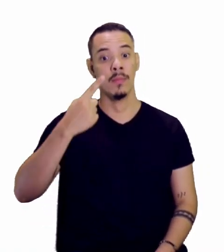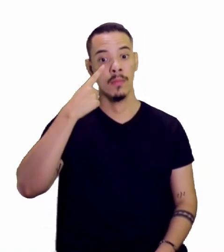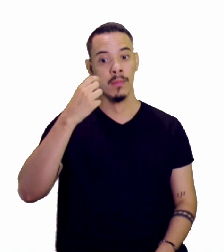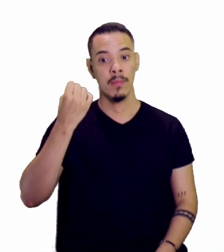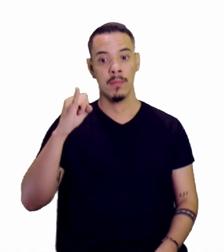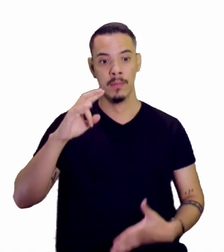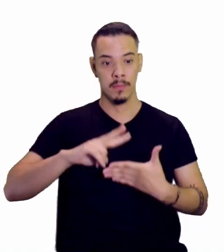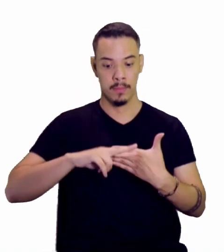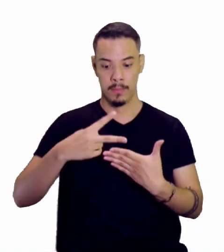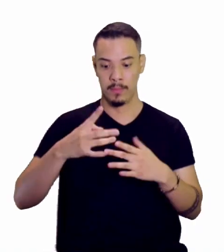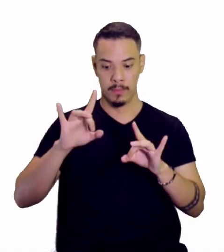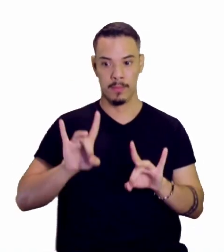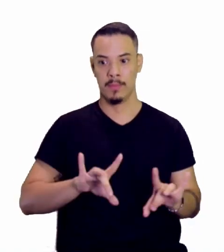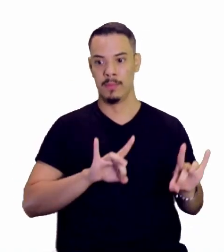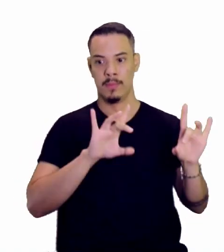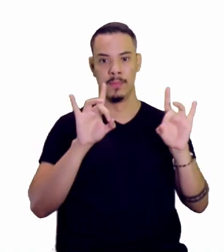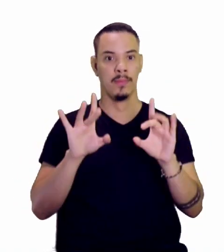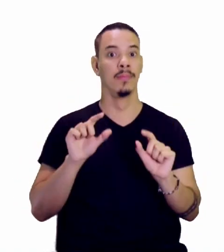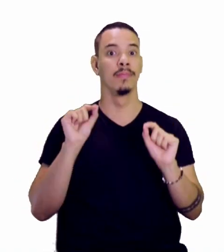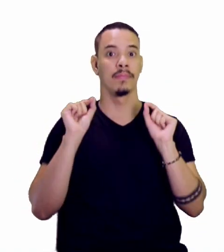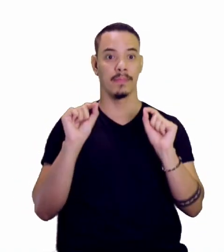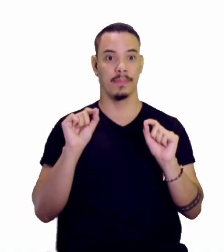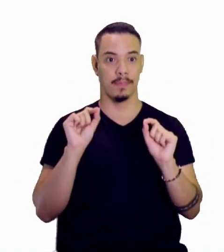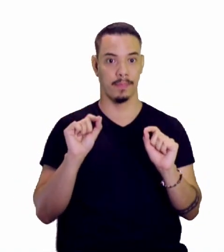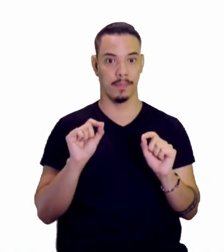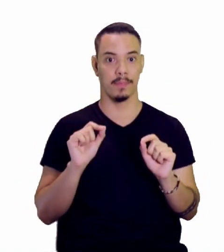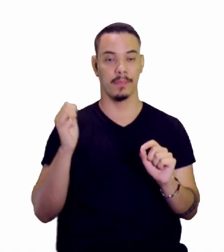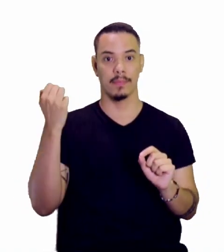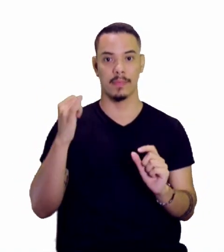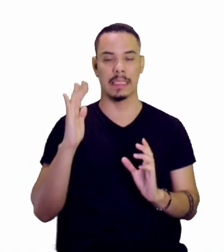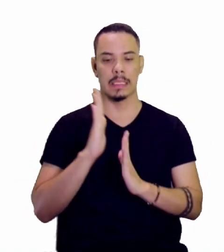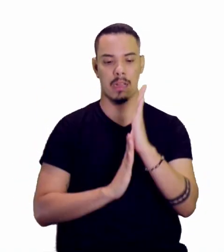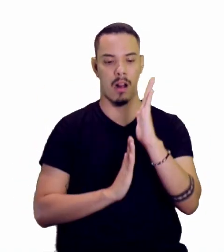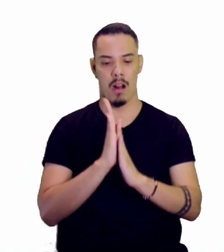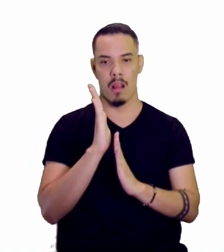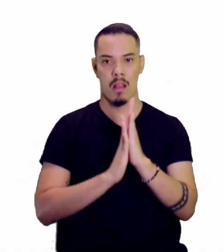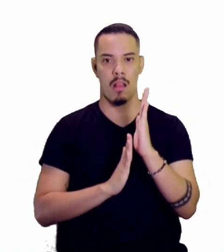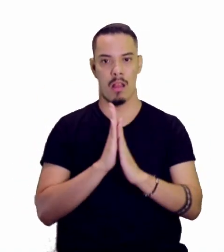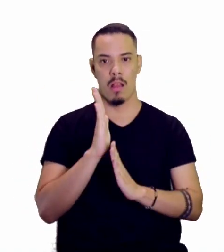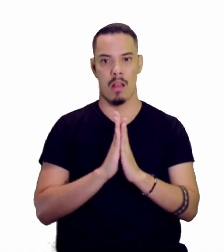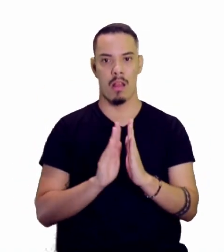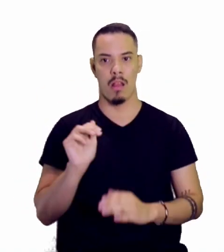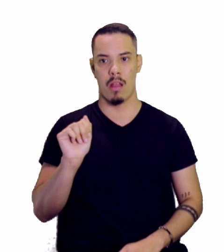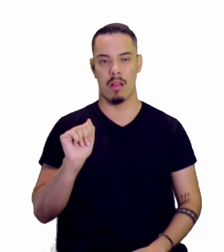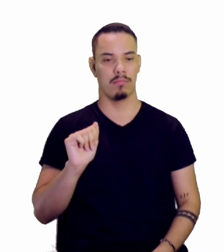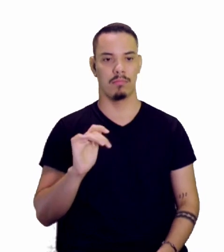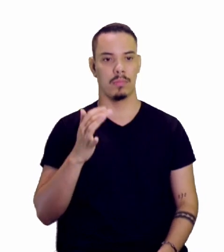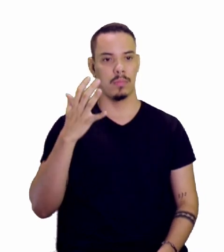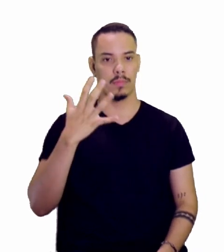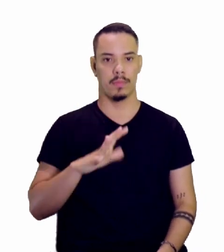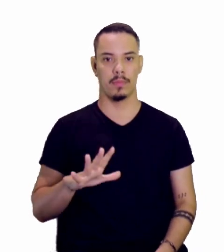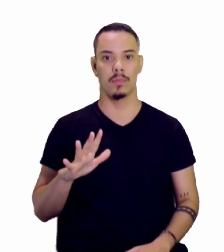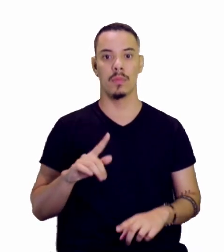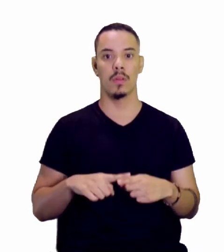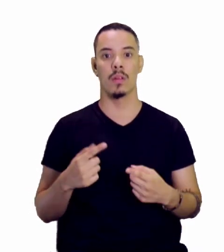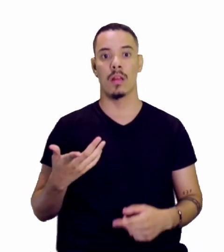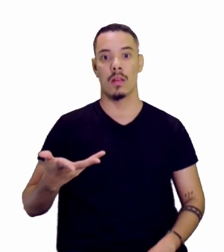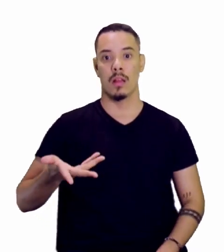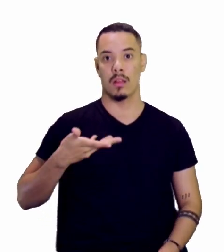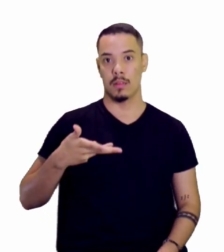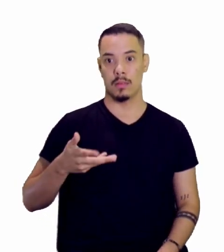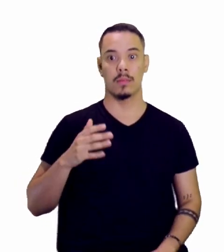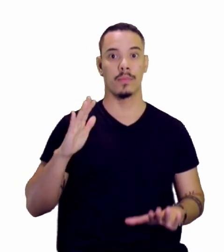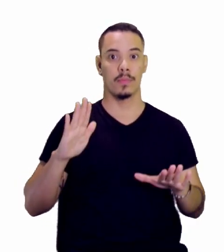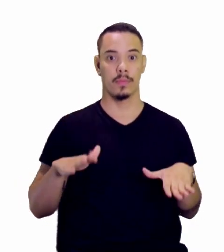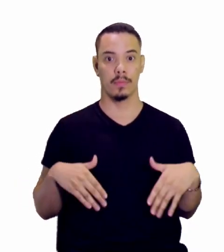condição especial? Deve ter, né? Com certeza. Olha só, desprezando o atrito e a resistência do ar, a aceleração do sistema quando... Olha só,